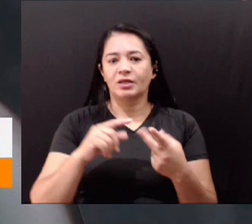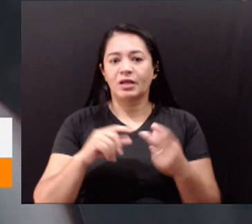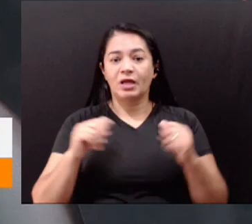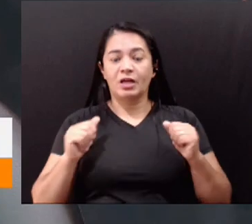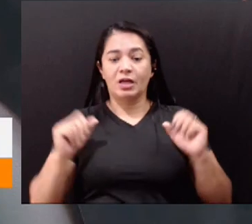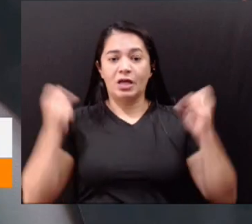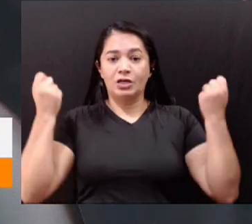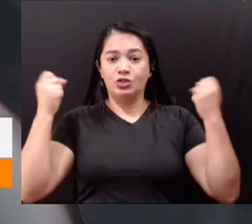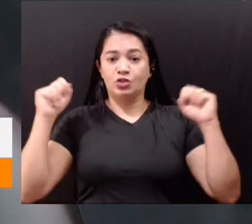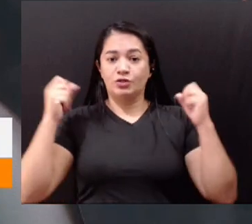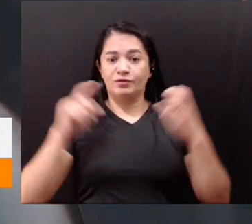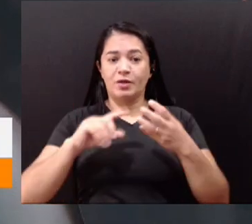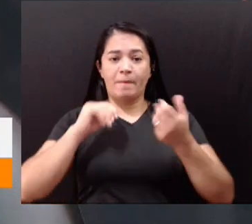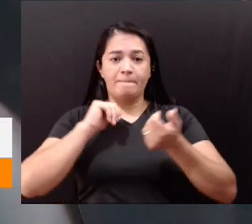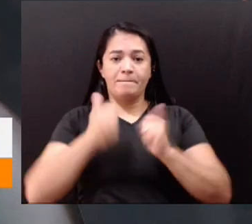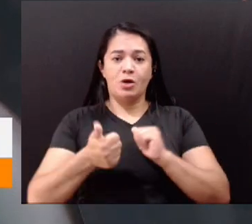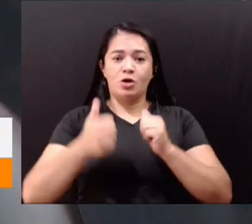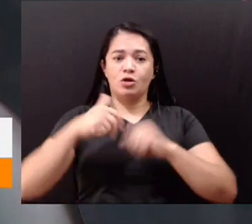esporte, dança,